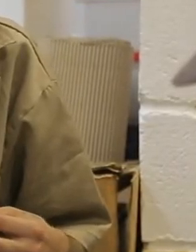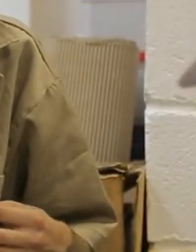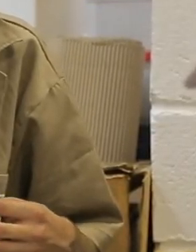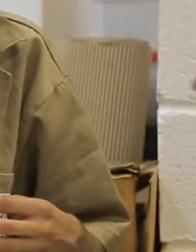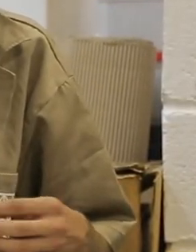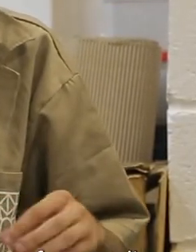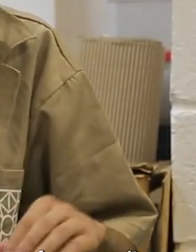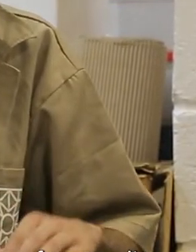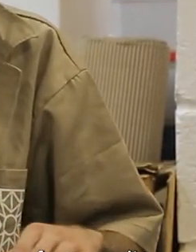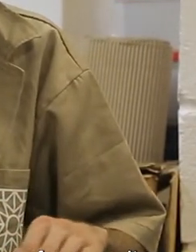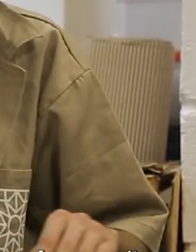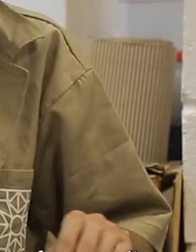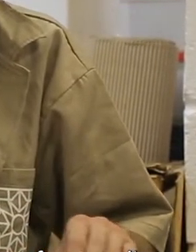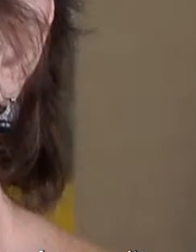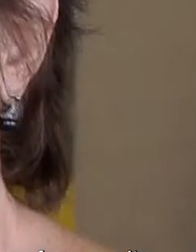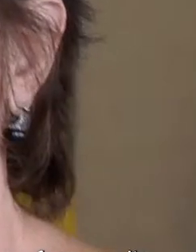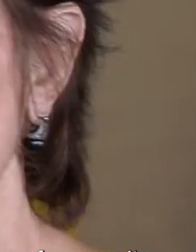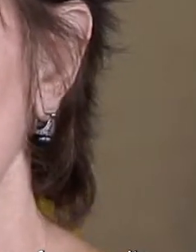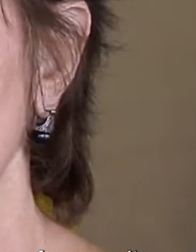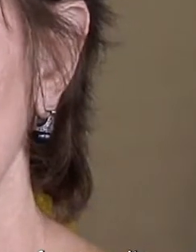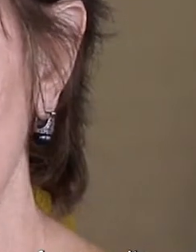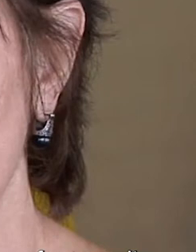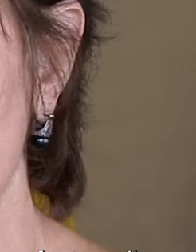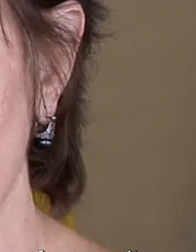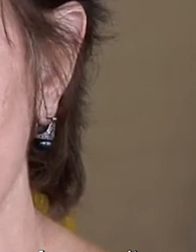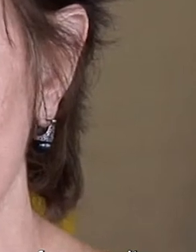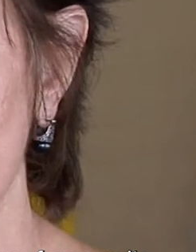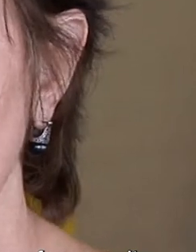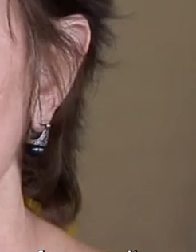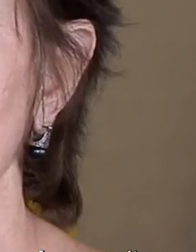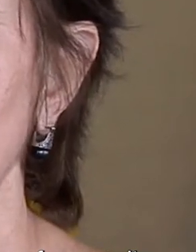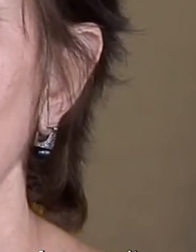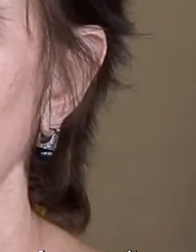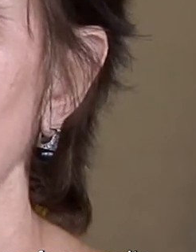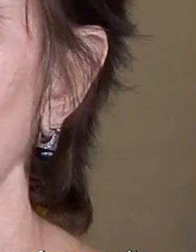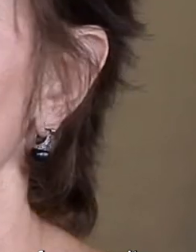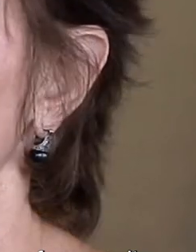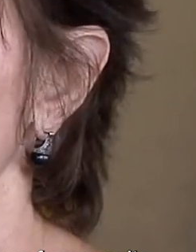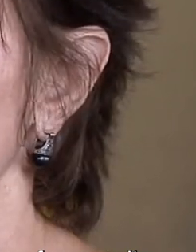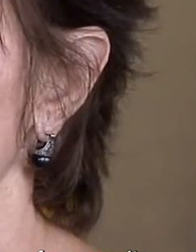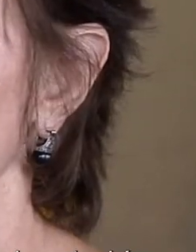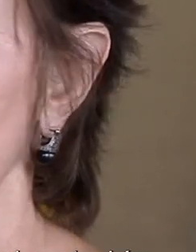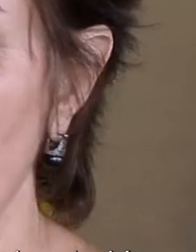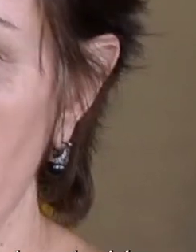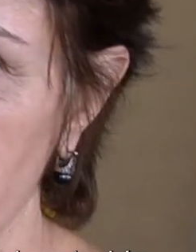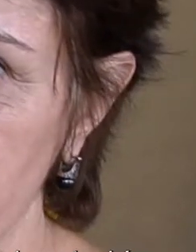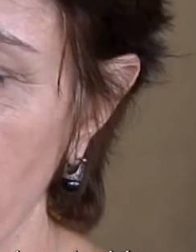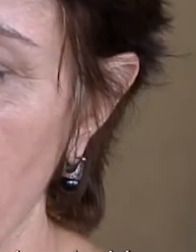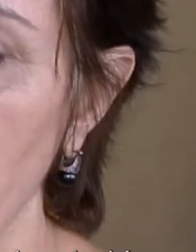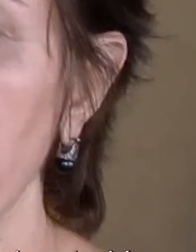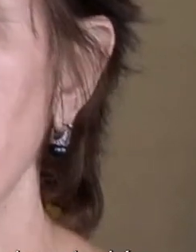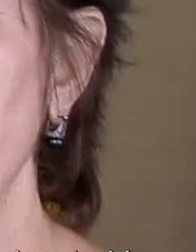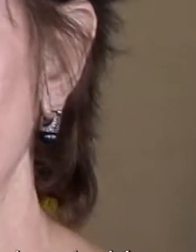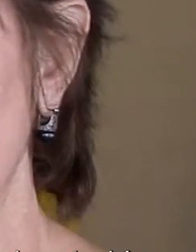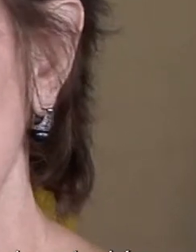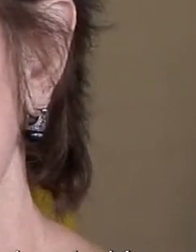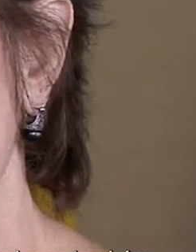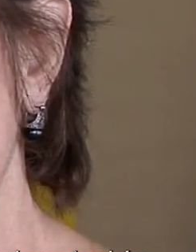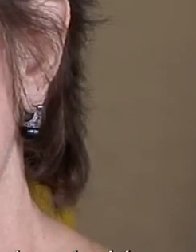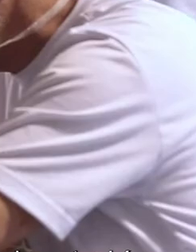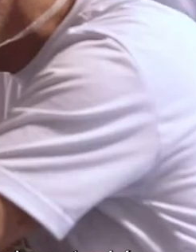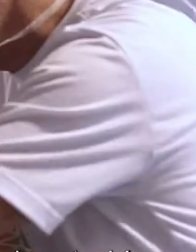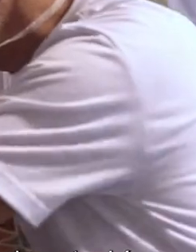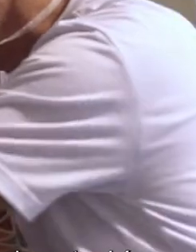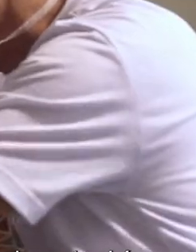A gente identifica uma forma muito interessante de realizar a educação, não só profissional, mas também patrimonial